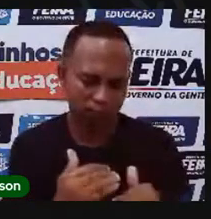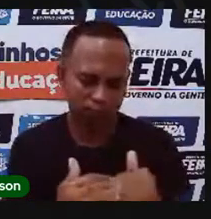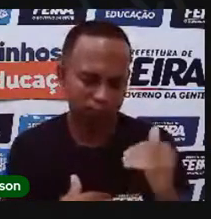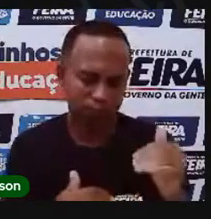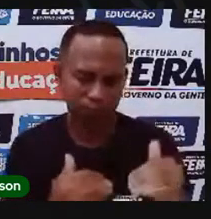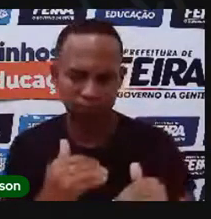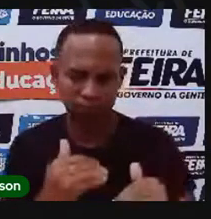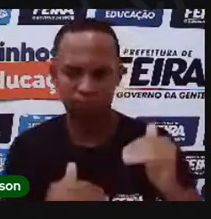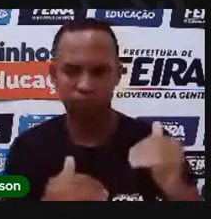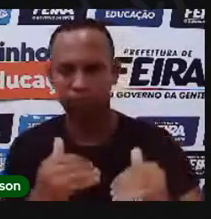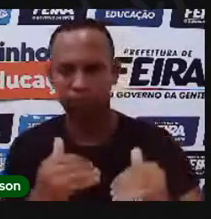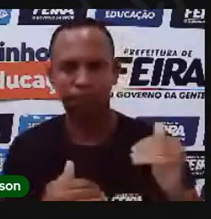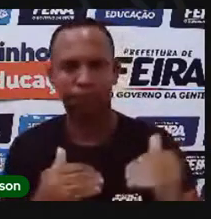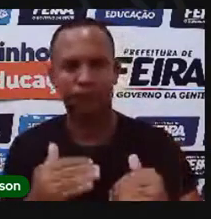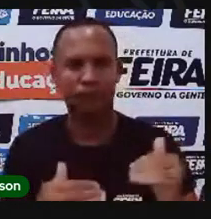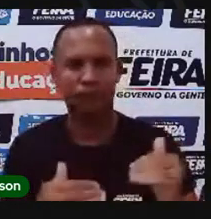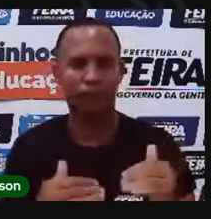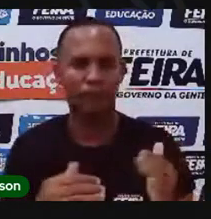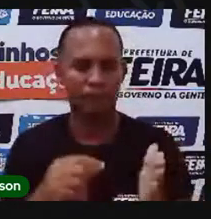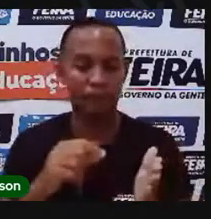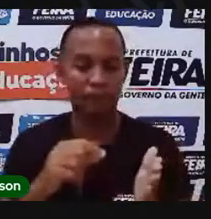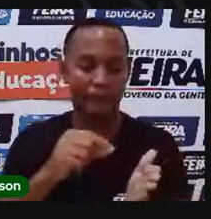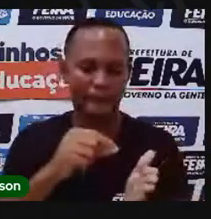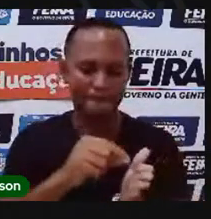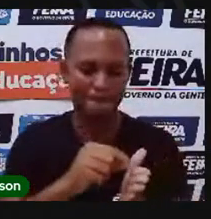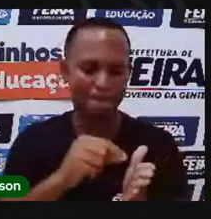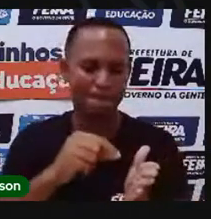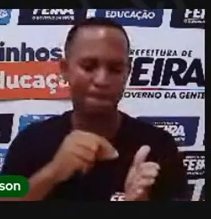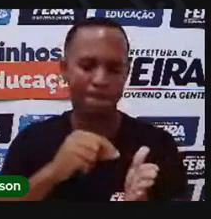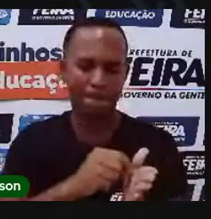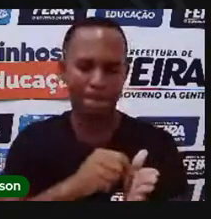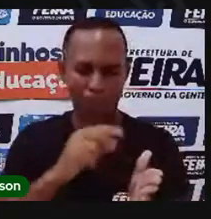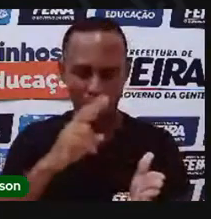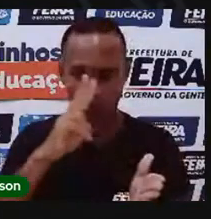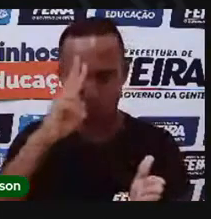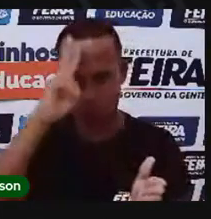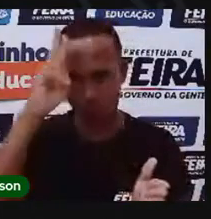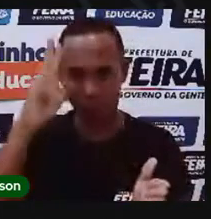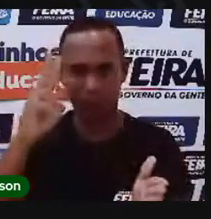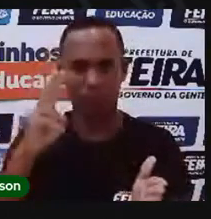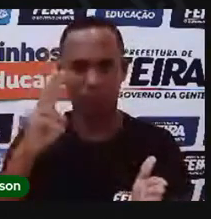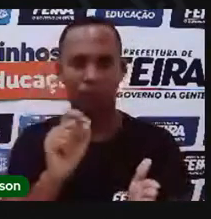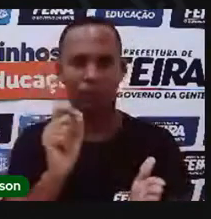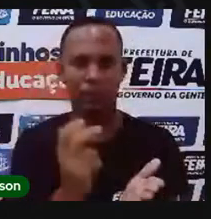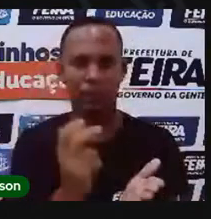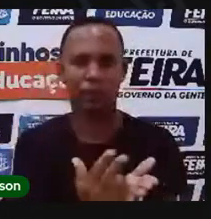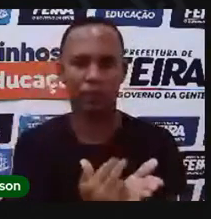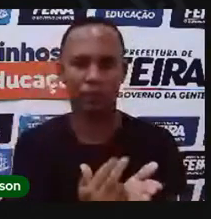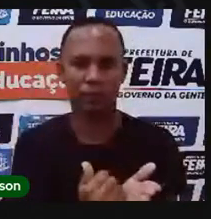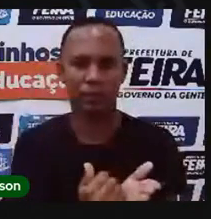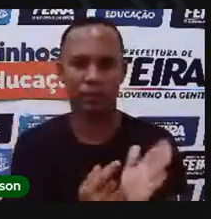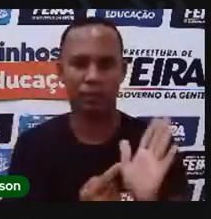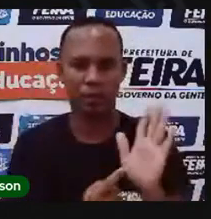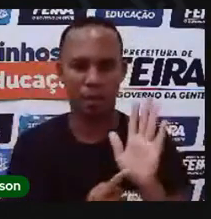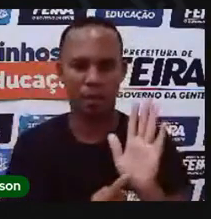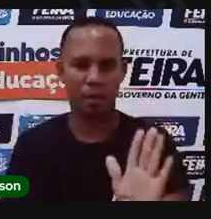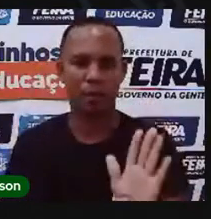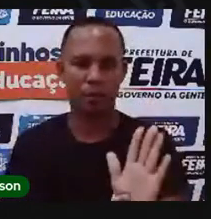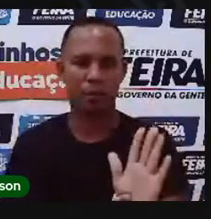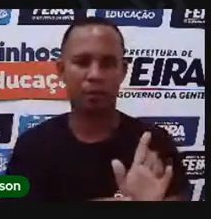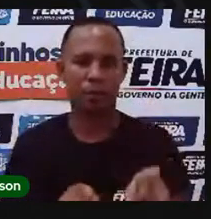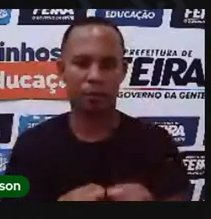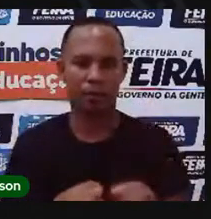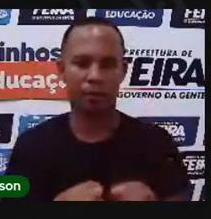ó, e apertar com bastante força o lugar do desenho. Vou mostrar para vocês daqui a pouco. Vou